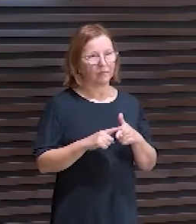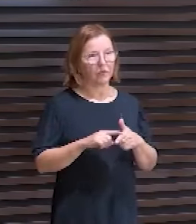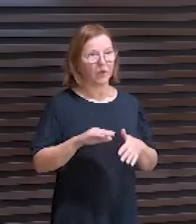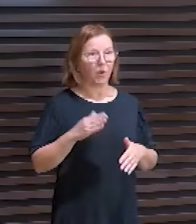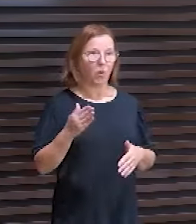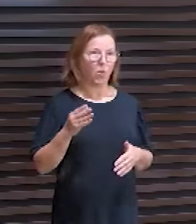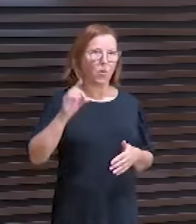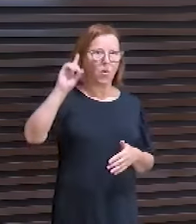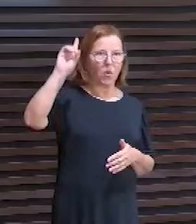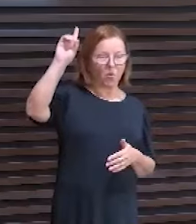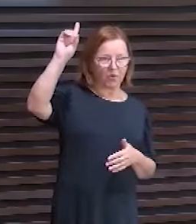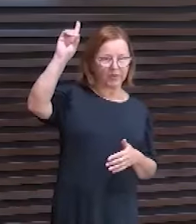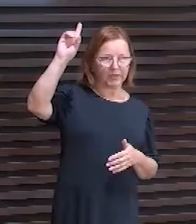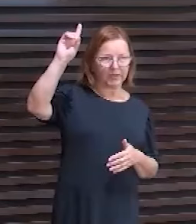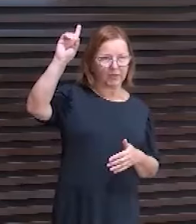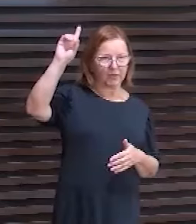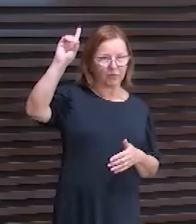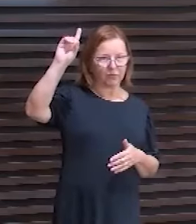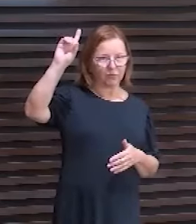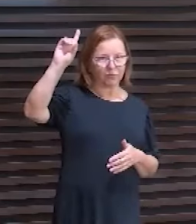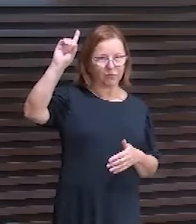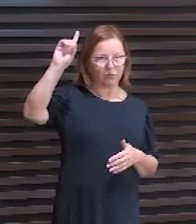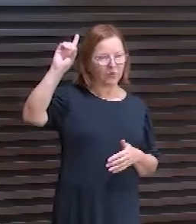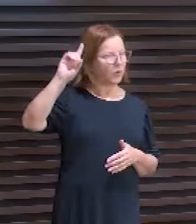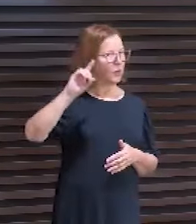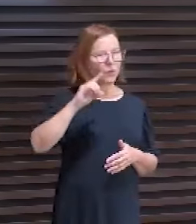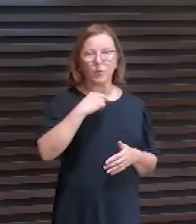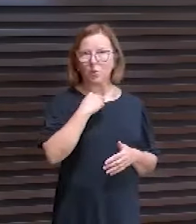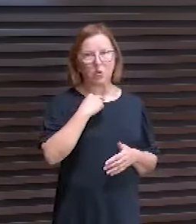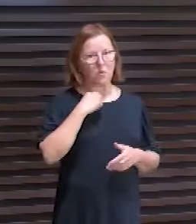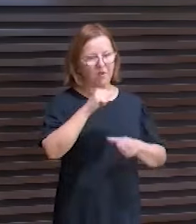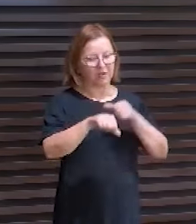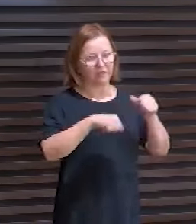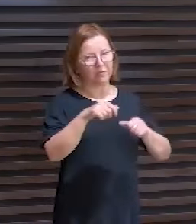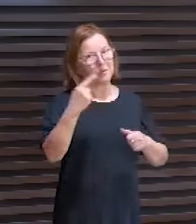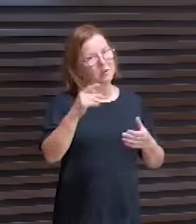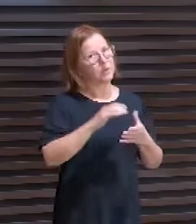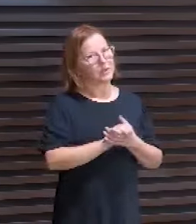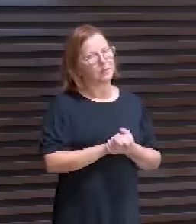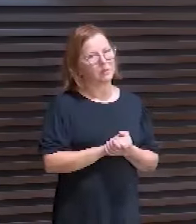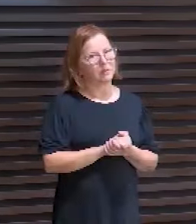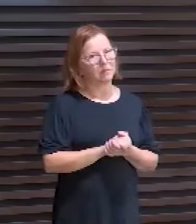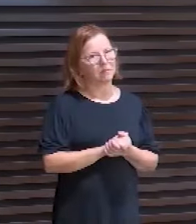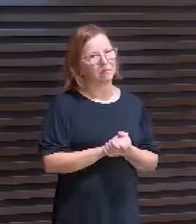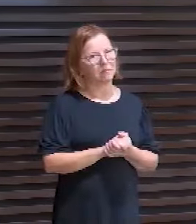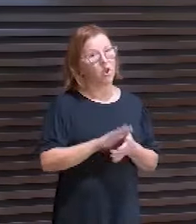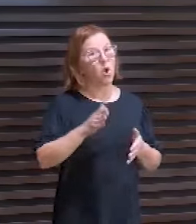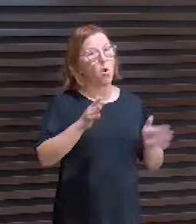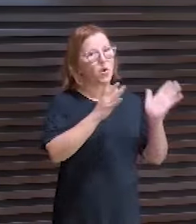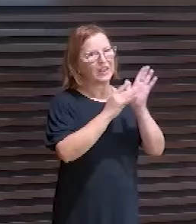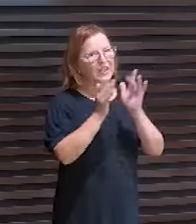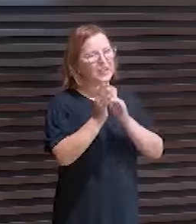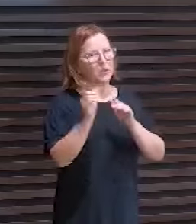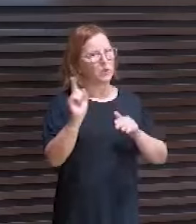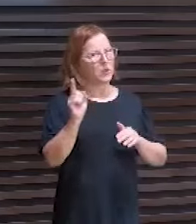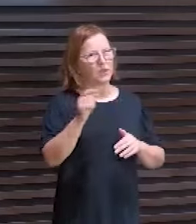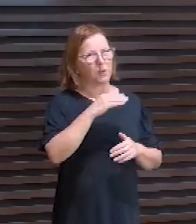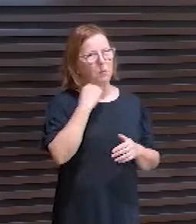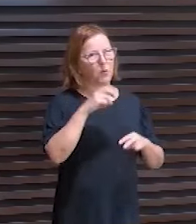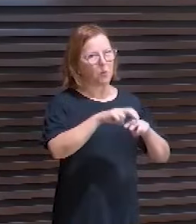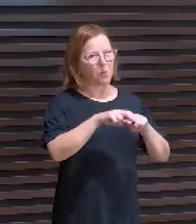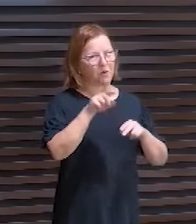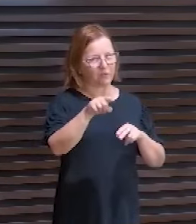Deus não dá conta do seu casamento hã Será que Jesus Cristo não morreu por você e pela sua